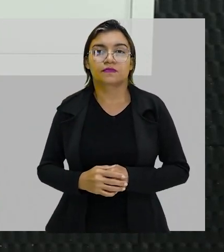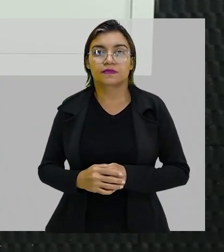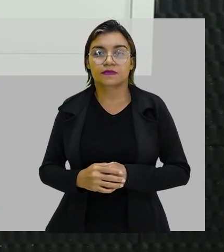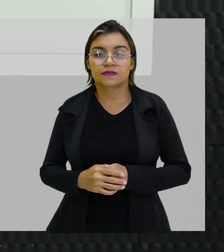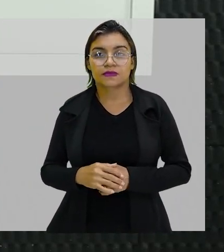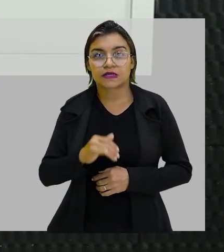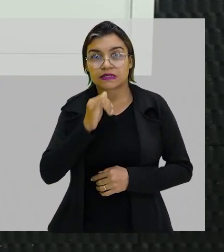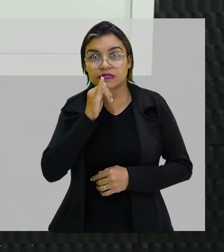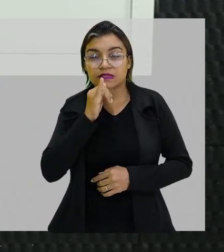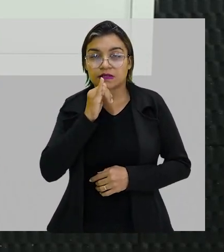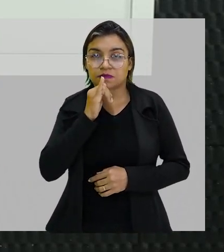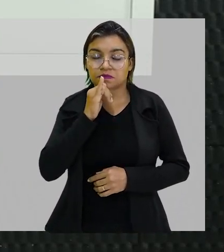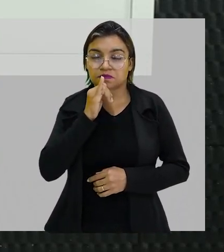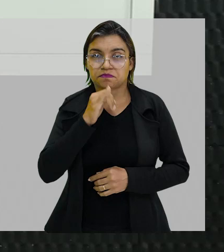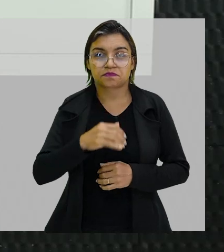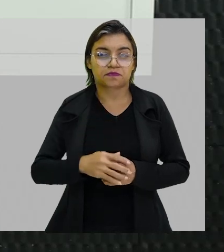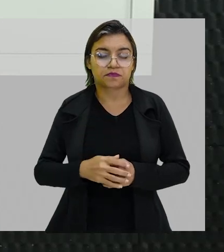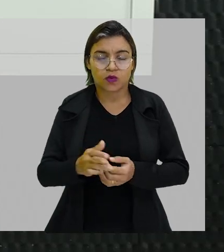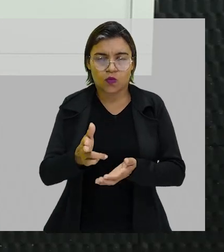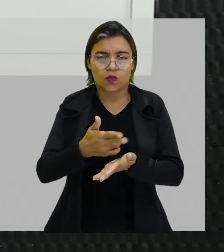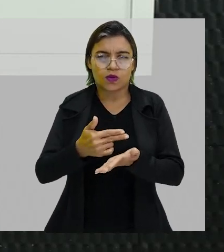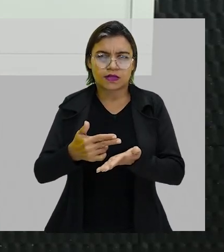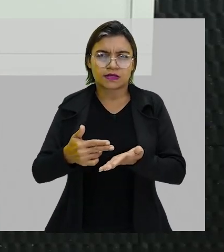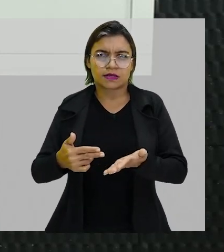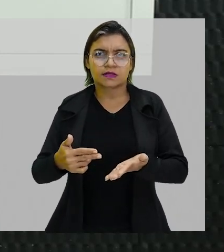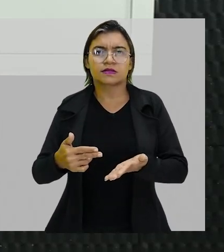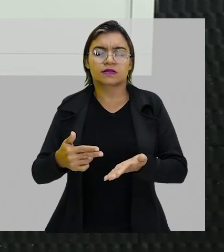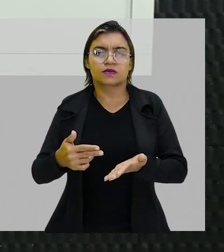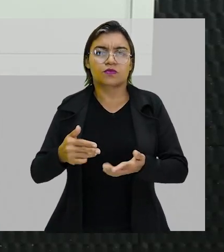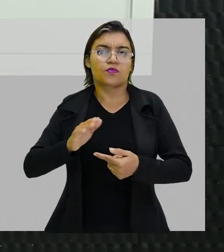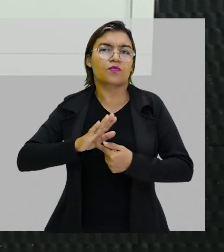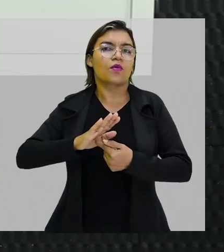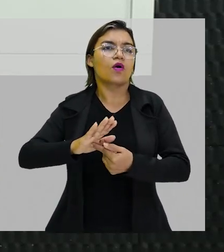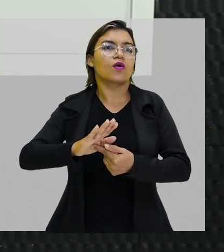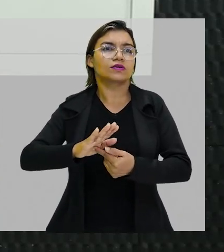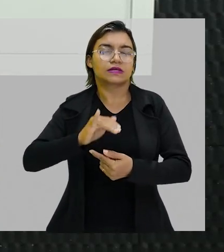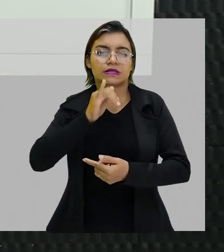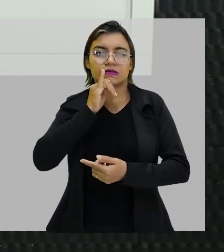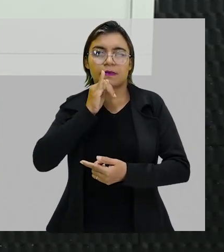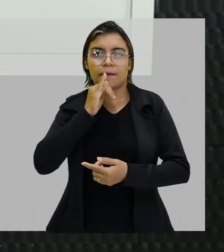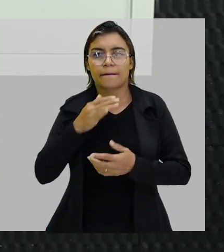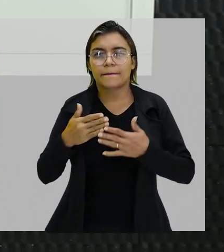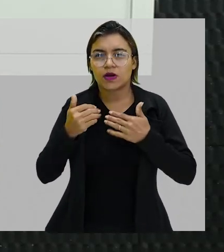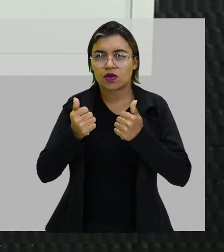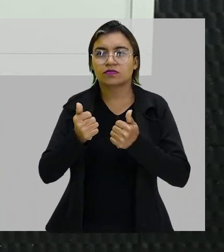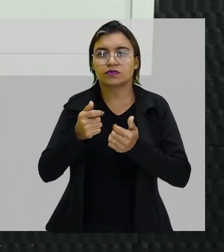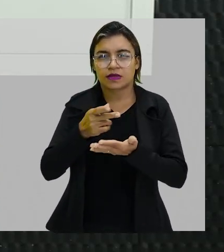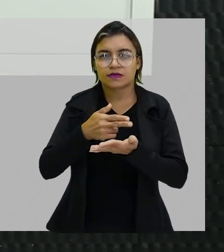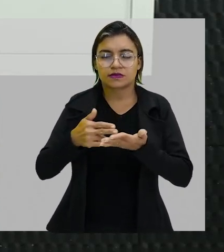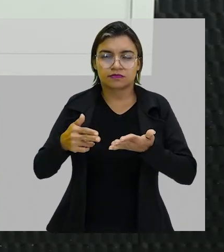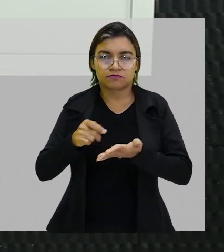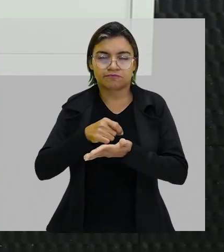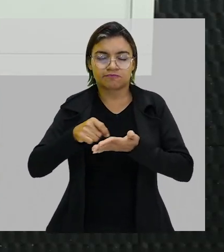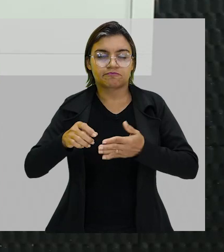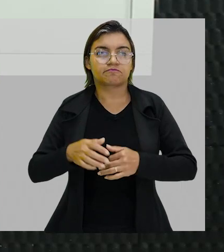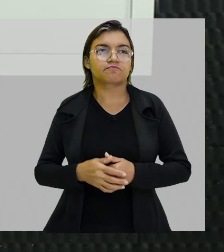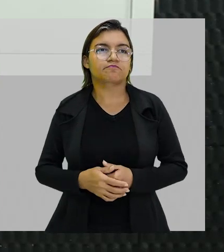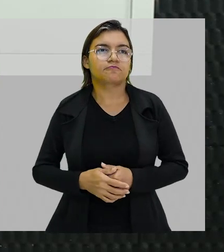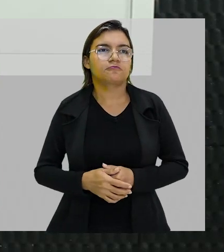informação, né, esse desenho, seria basicamente assim, ó. Vou desenhar aqui melhor. Então nós temos vou